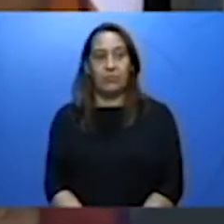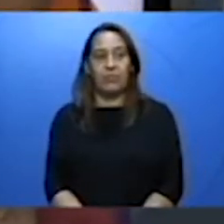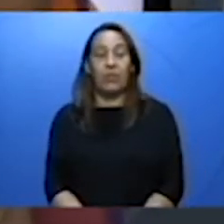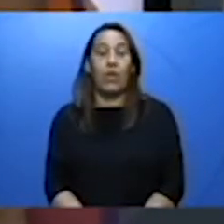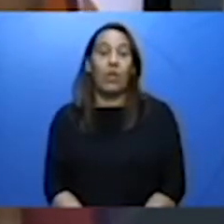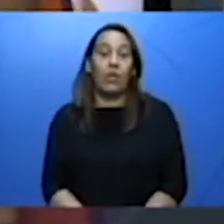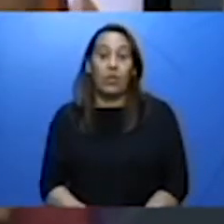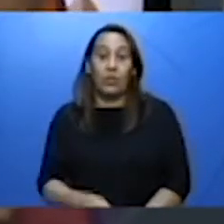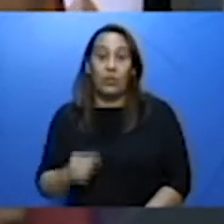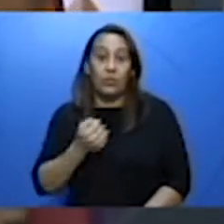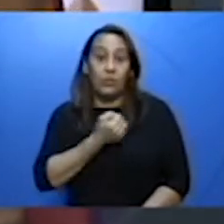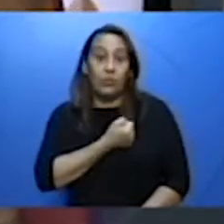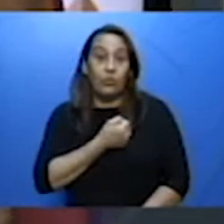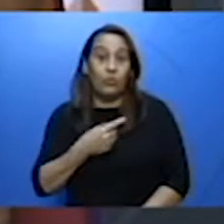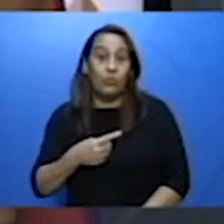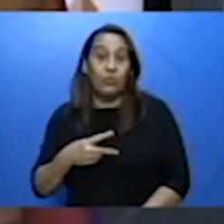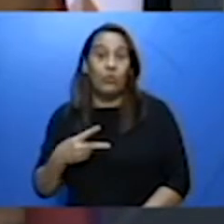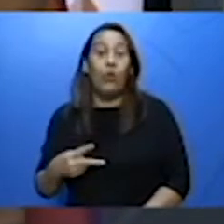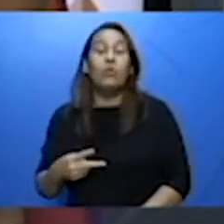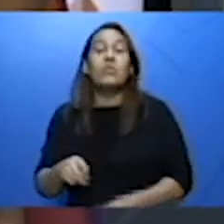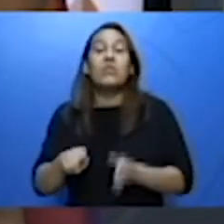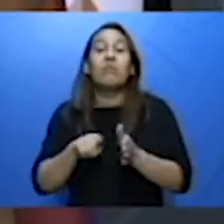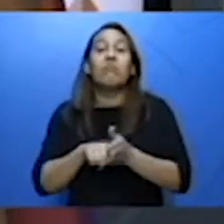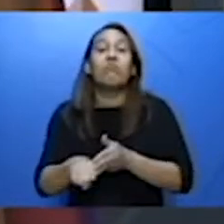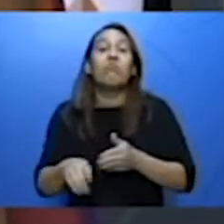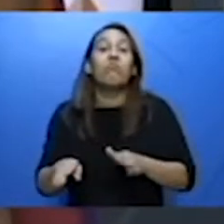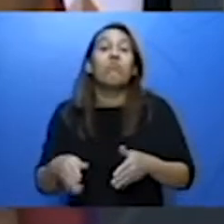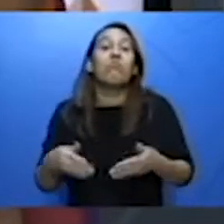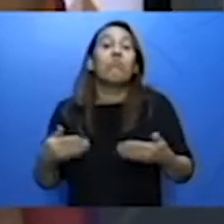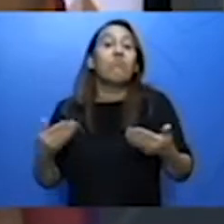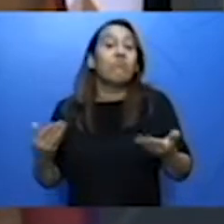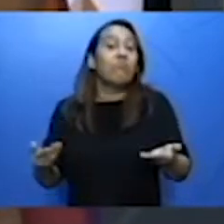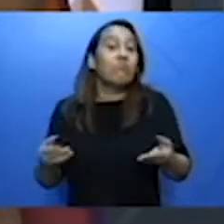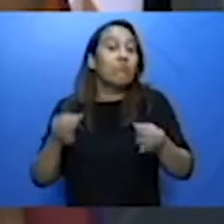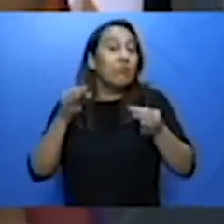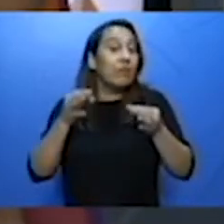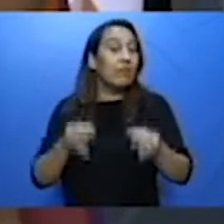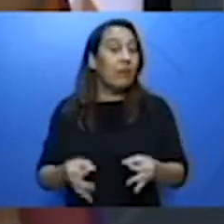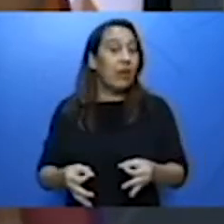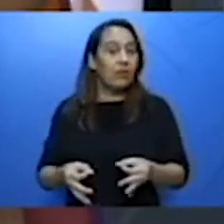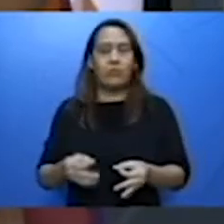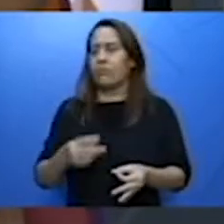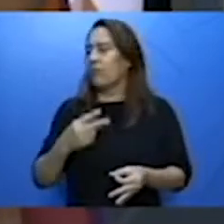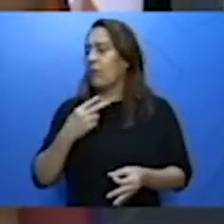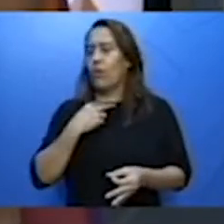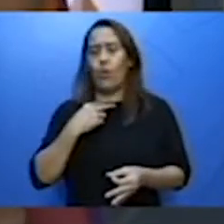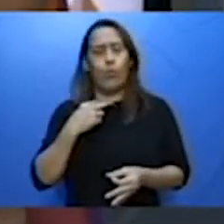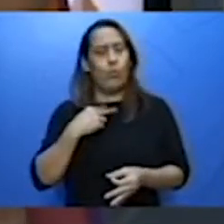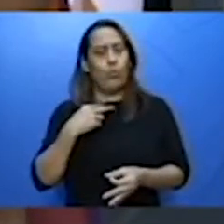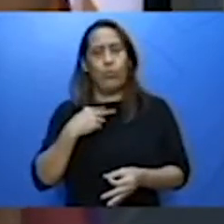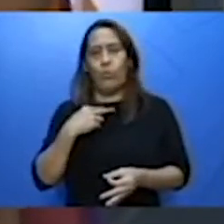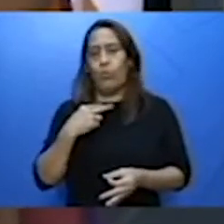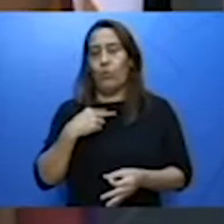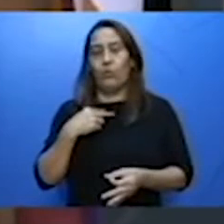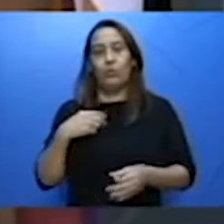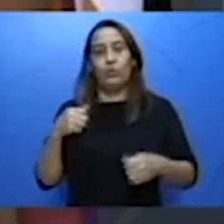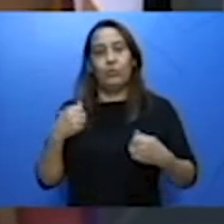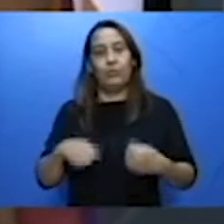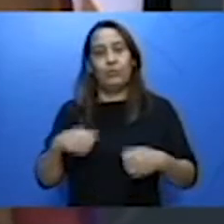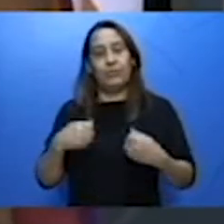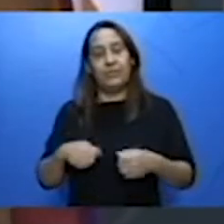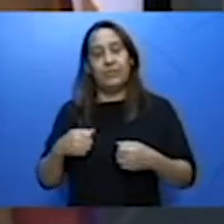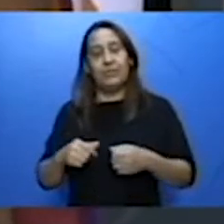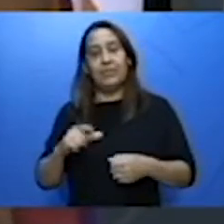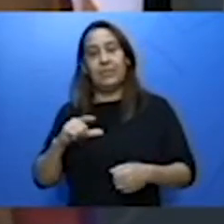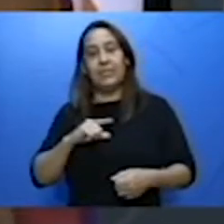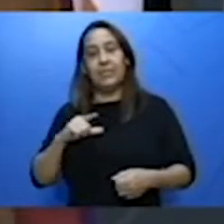Aqui, gente, tá tudo bem? Não, tá tudo bem. Por quê? Porque eu não posso deixar assim. Lembra aqui que eu tenho